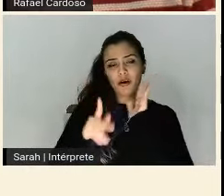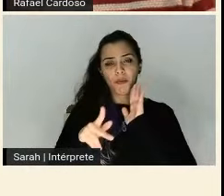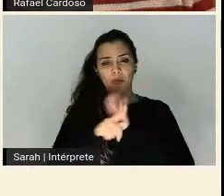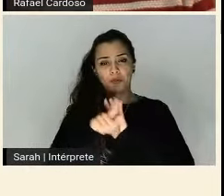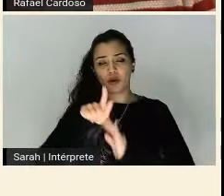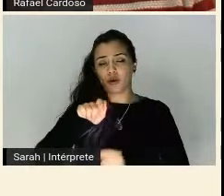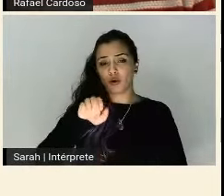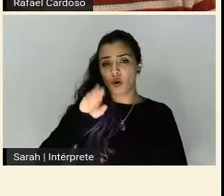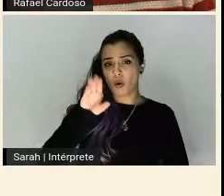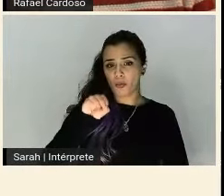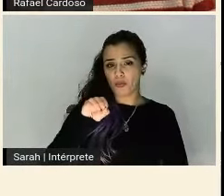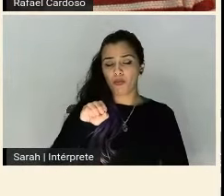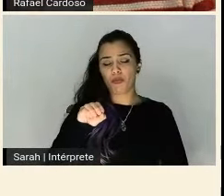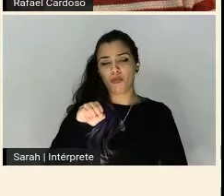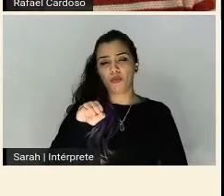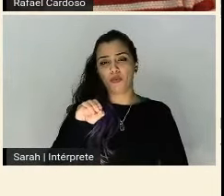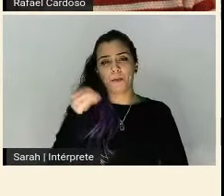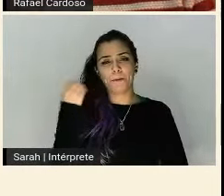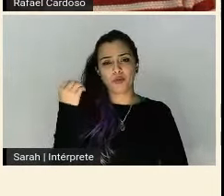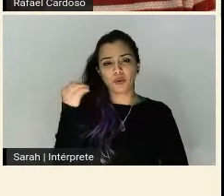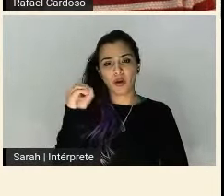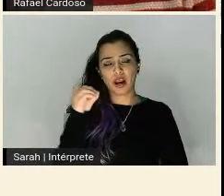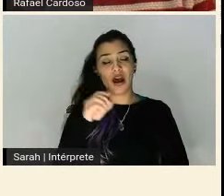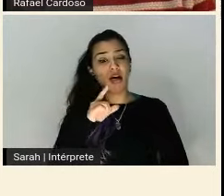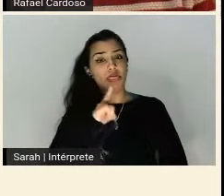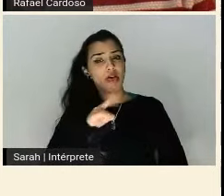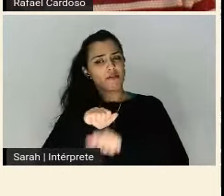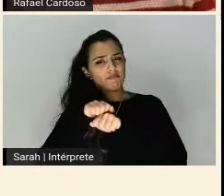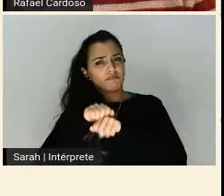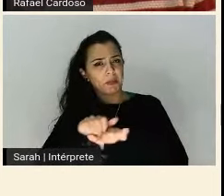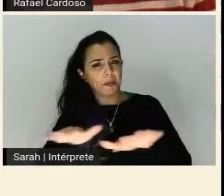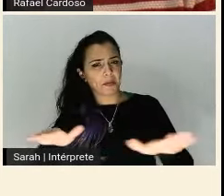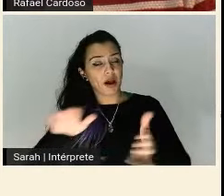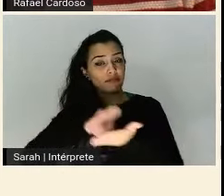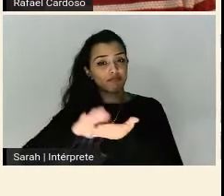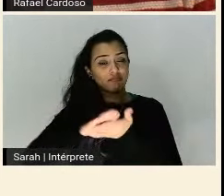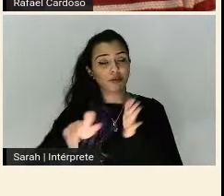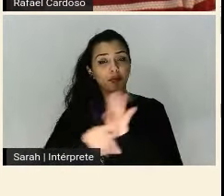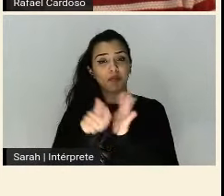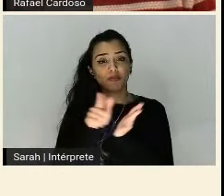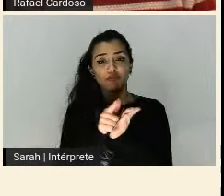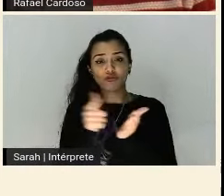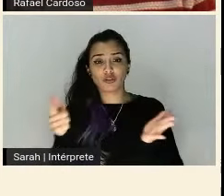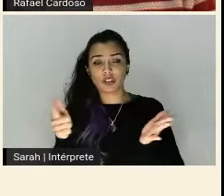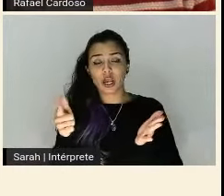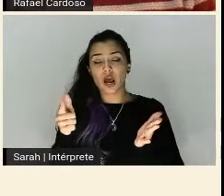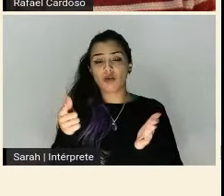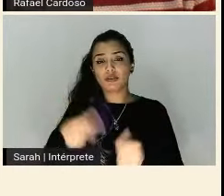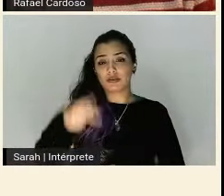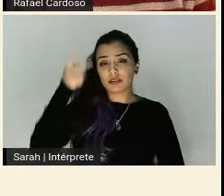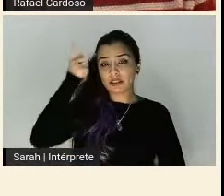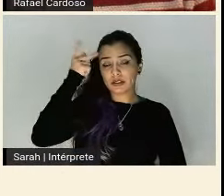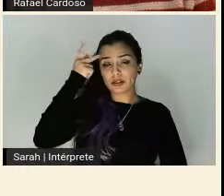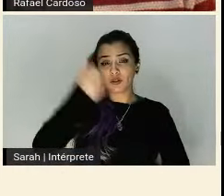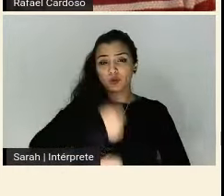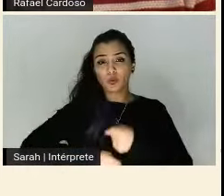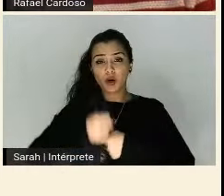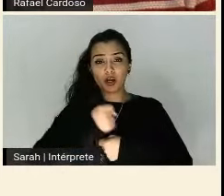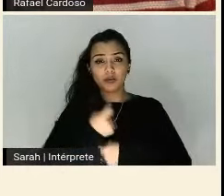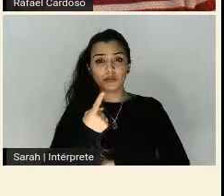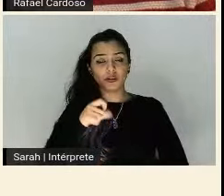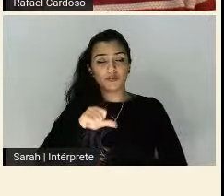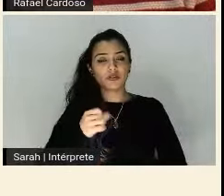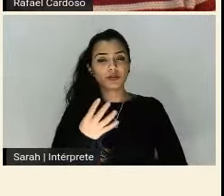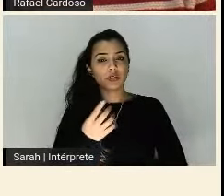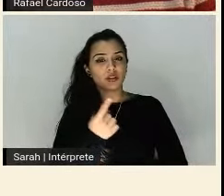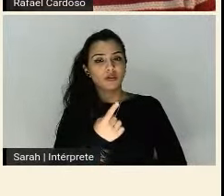são a compilação de inquéritos publicados no jornal Estado de São Paulo entre 1941 e 1943.